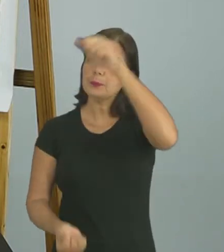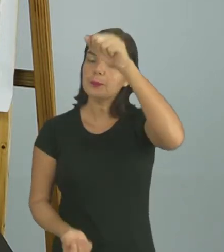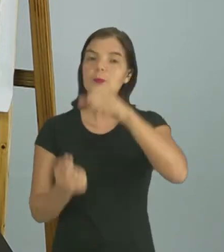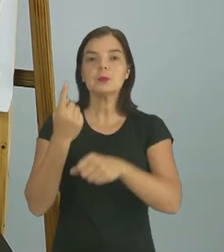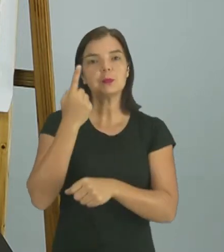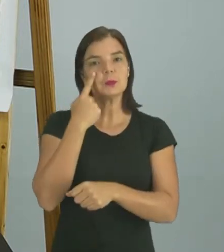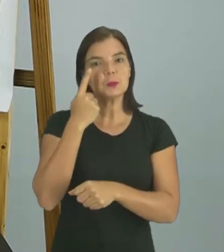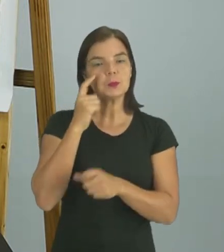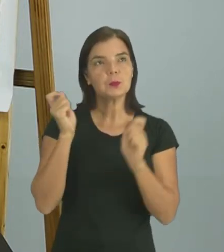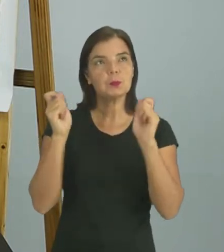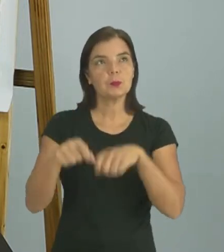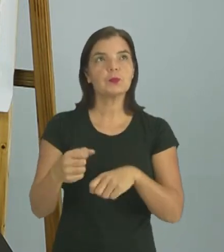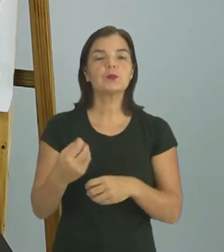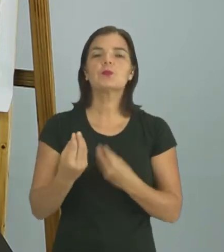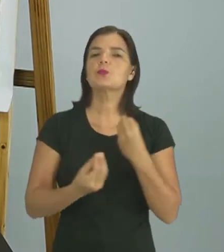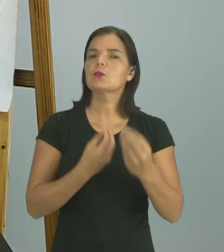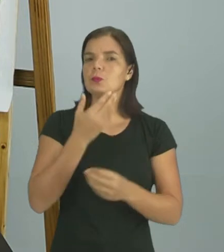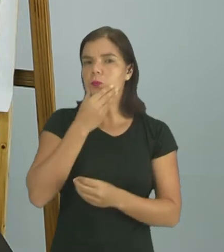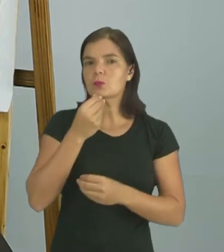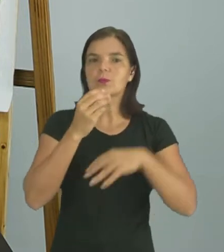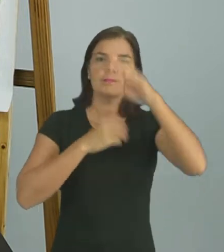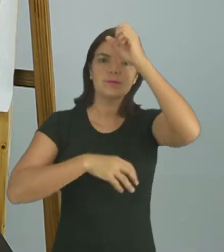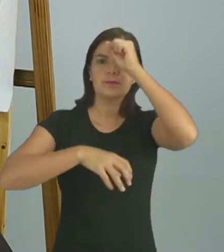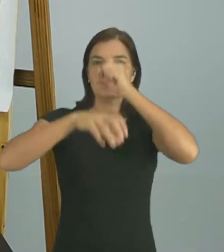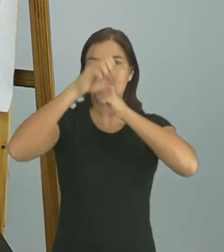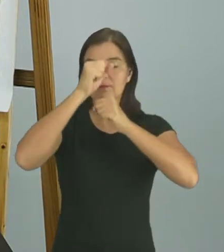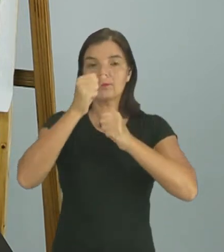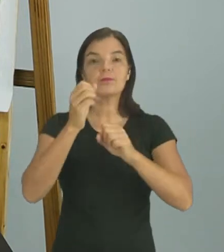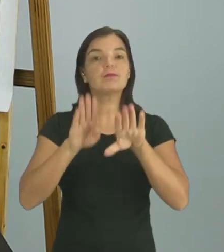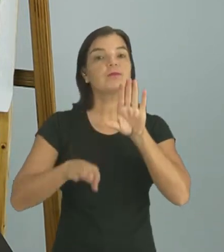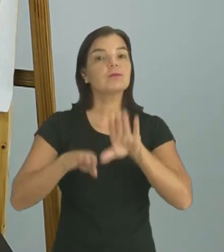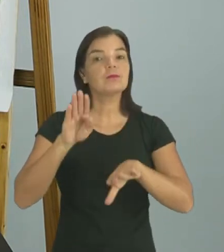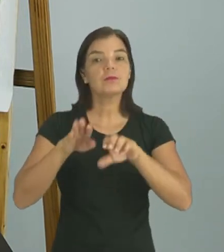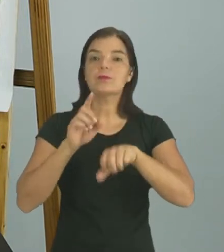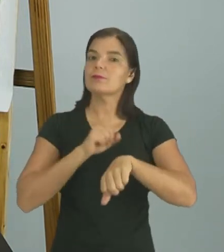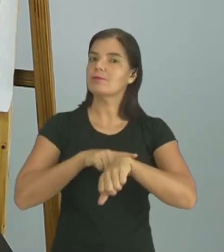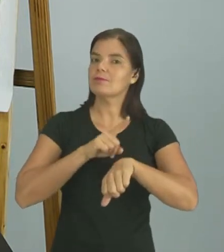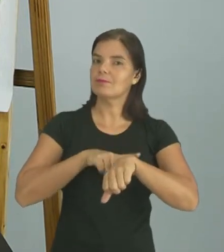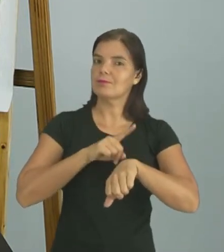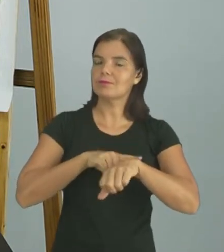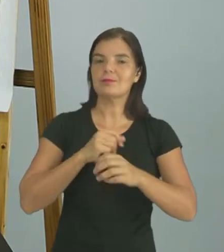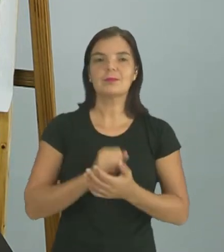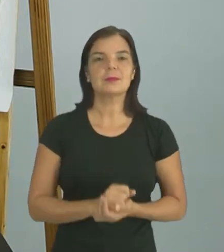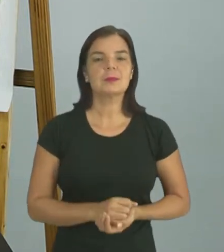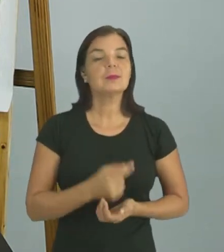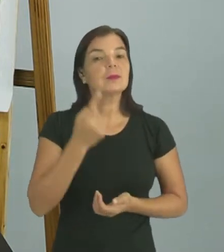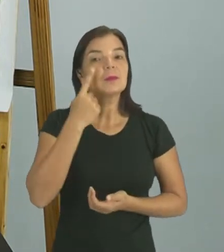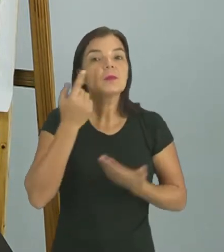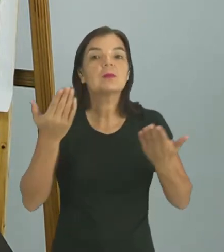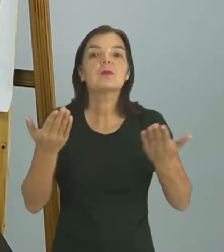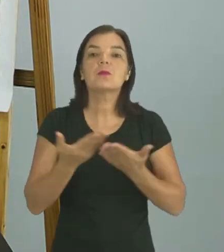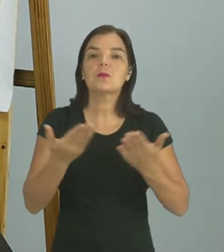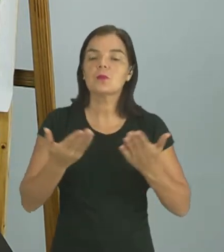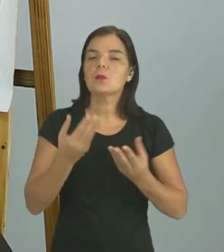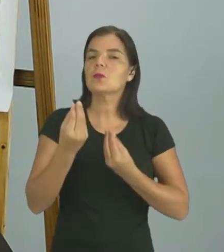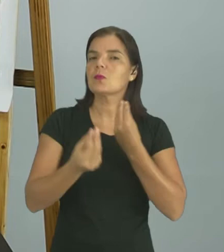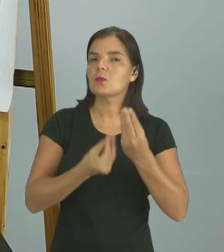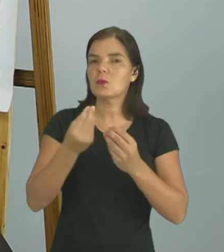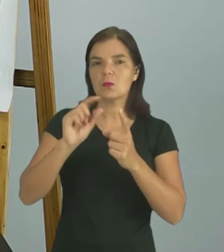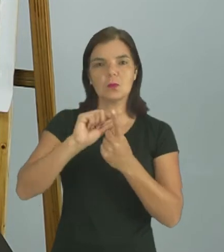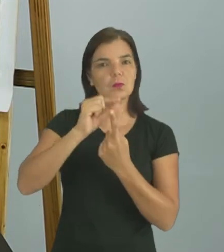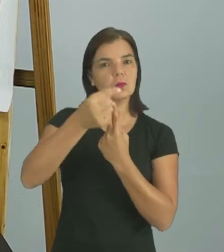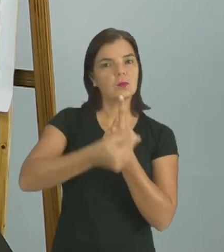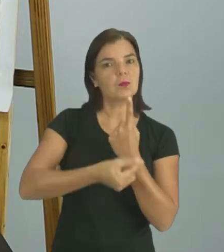podemos observar como o homem foi aprendendo a medir esse tempo. Agora, vamos verificar no